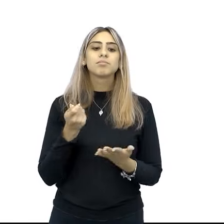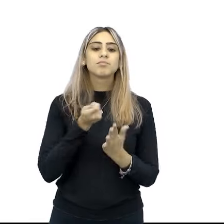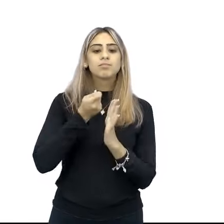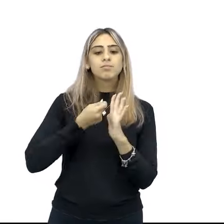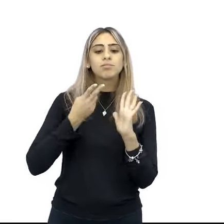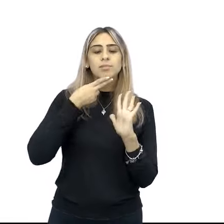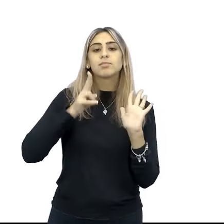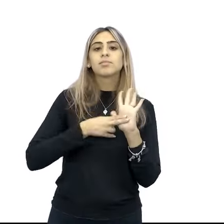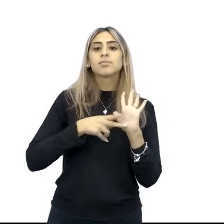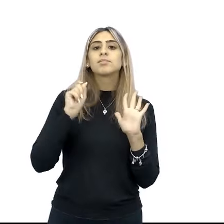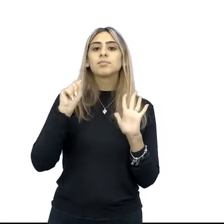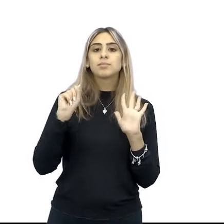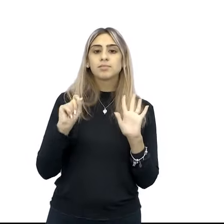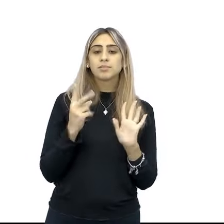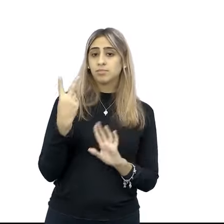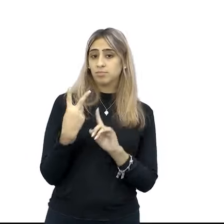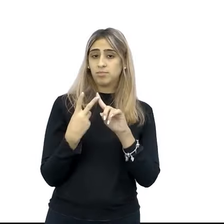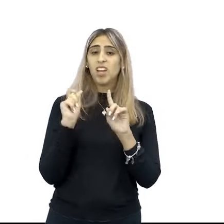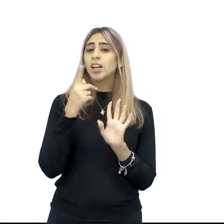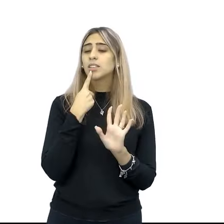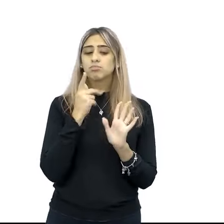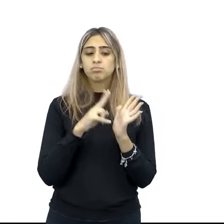quem escreveu a carta 2?